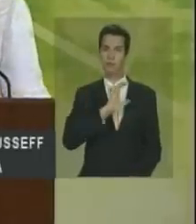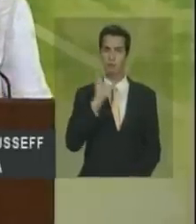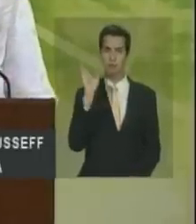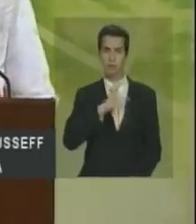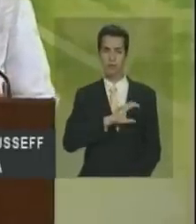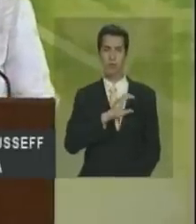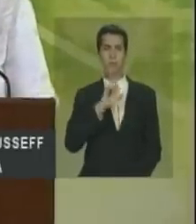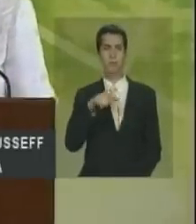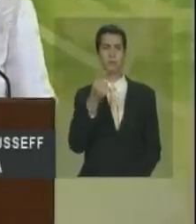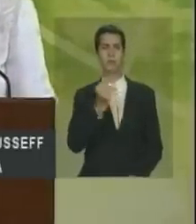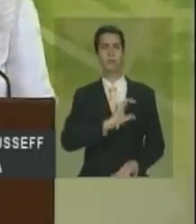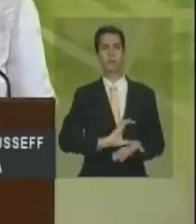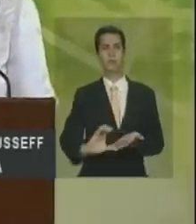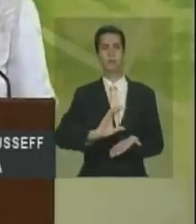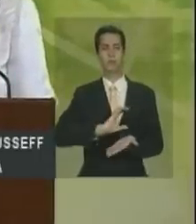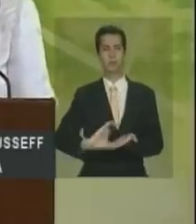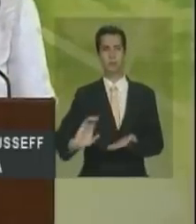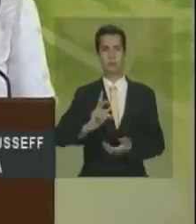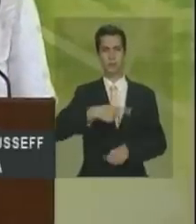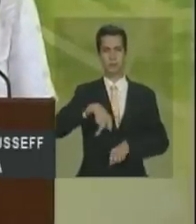de investimento no país.